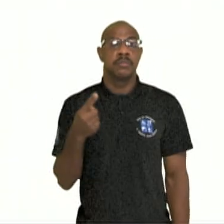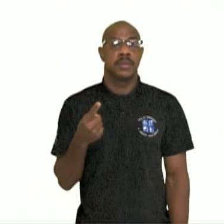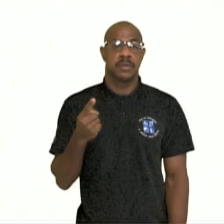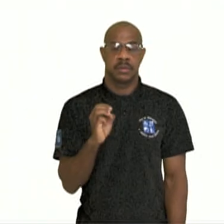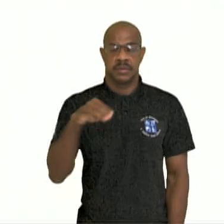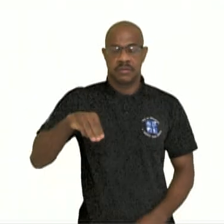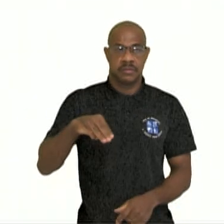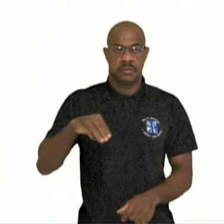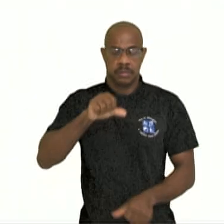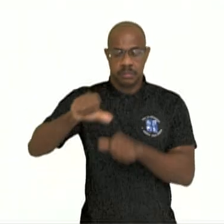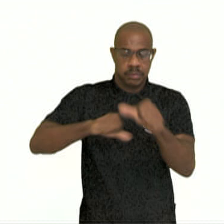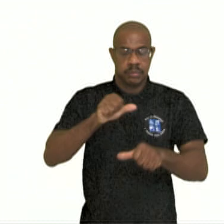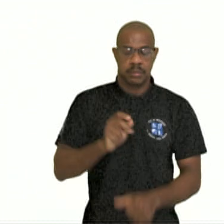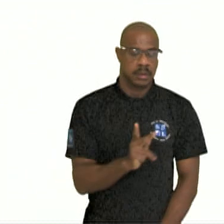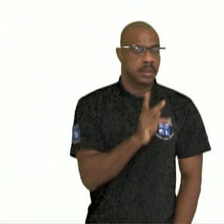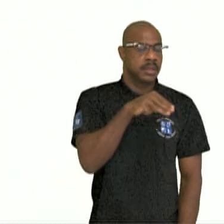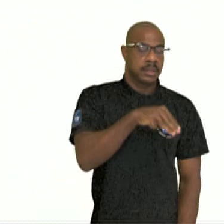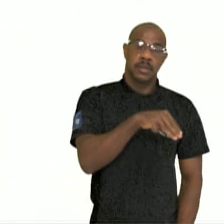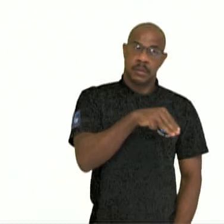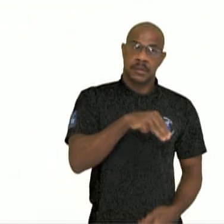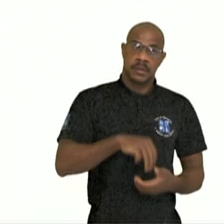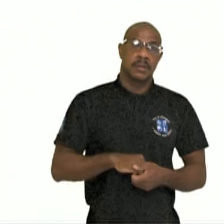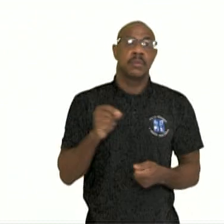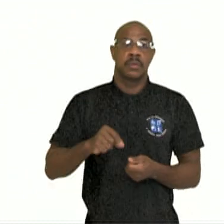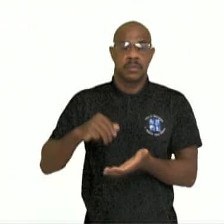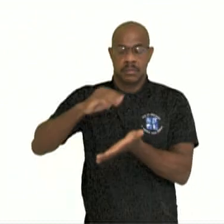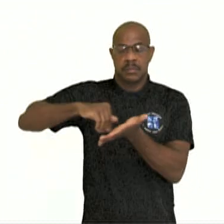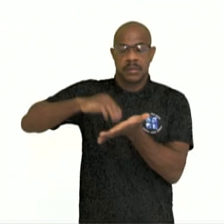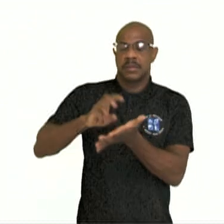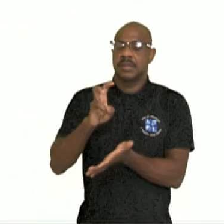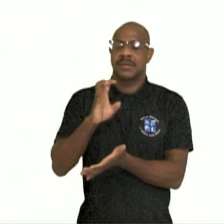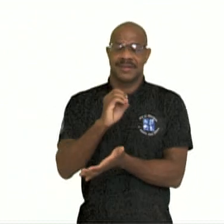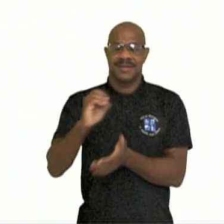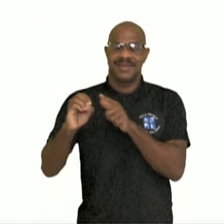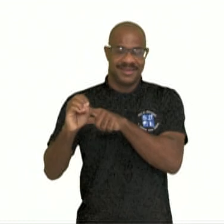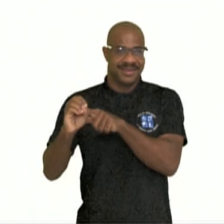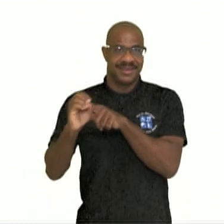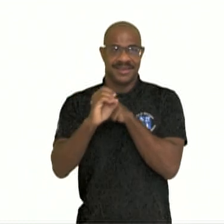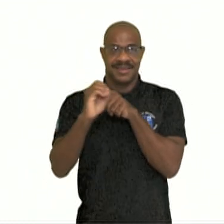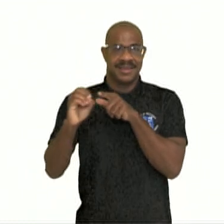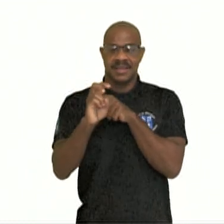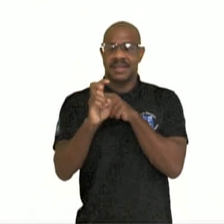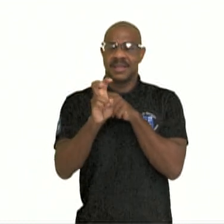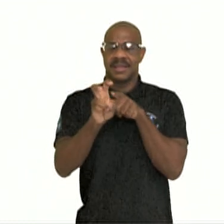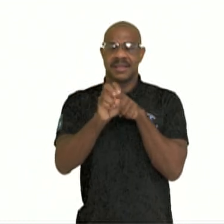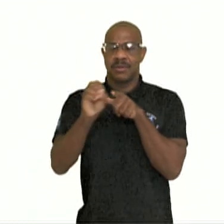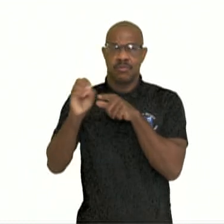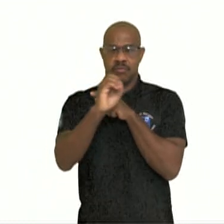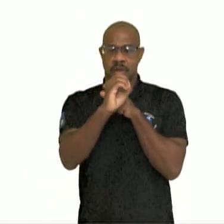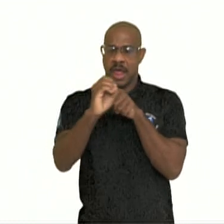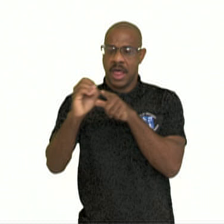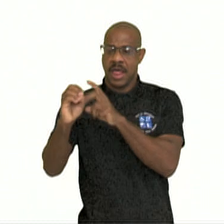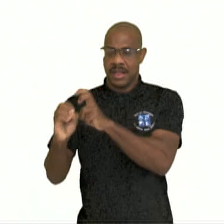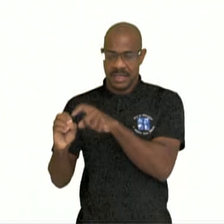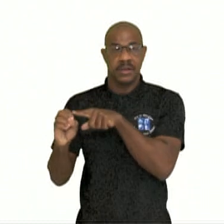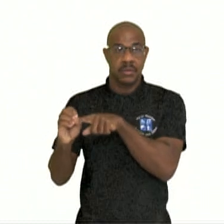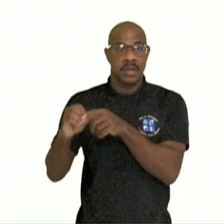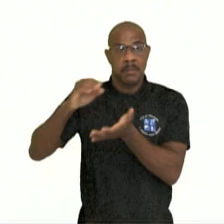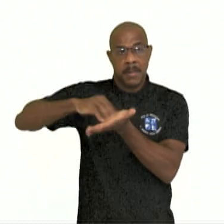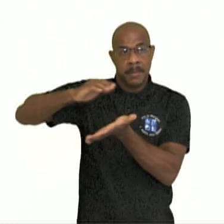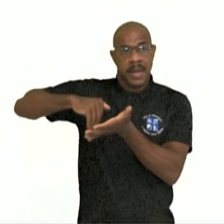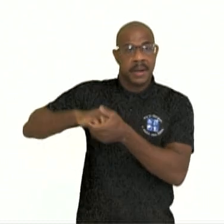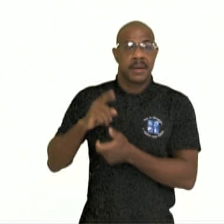centímetros em quilômetros, eliminando os 5 zeros que aqui se encontram. A partir desta relação aqui, nós